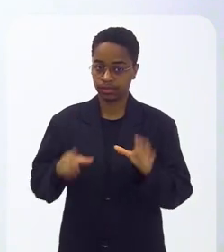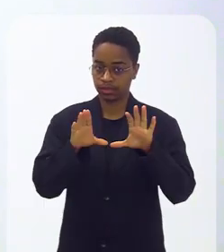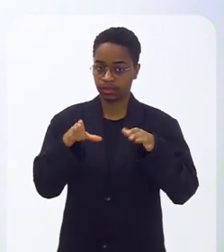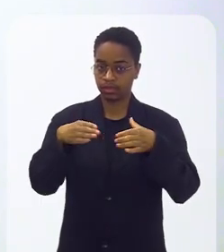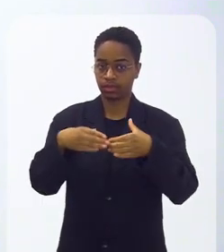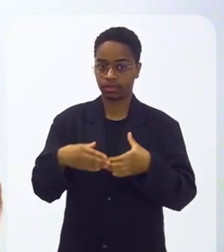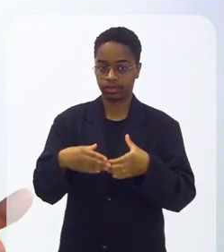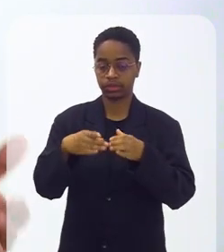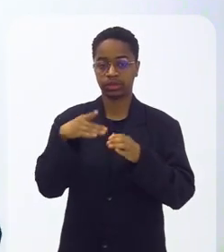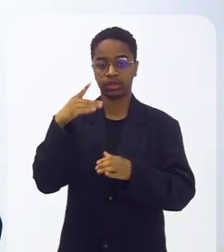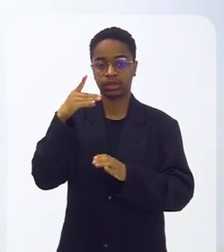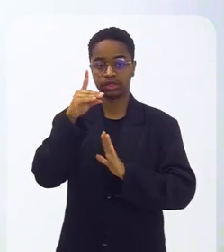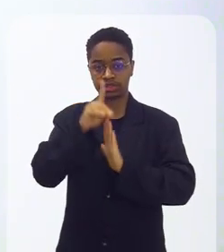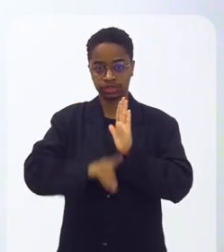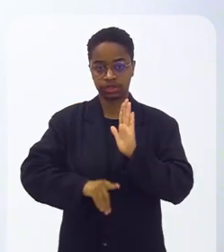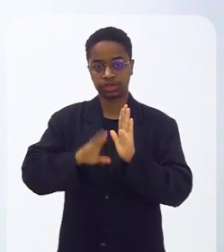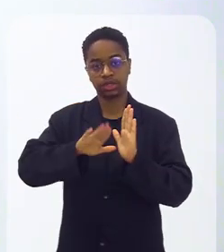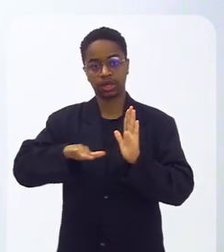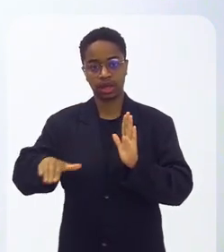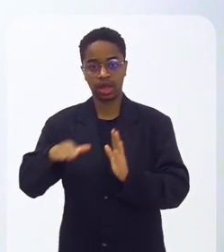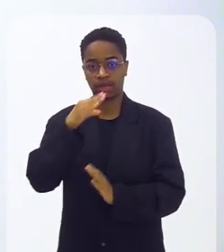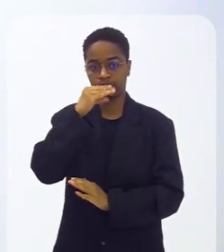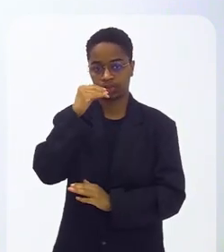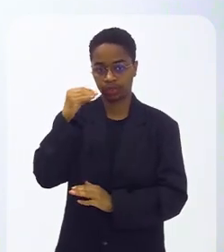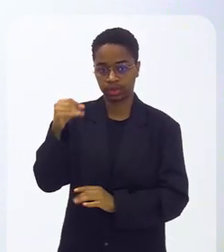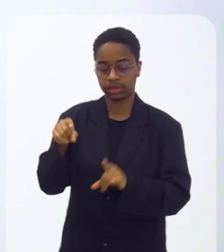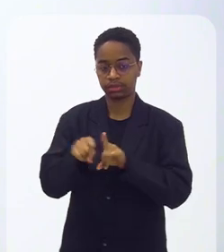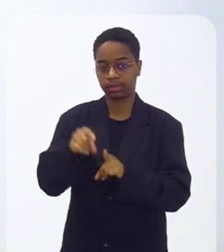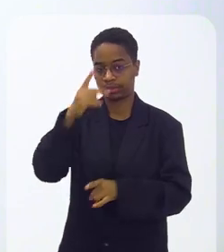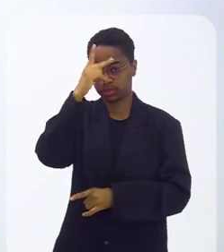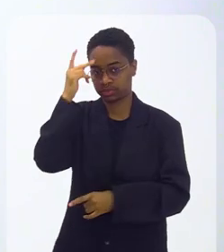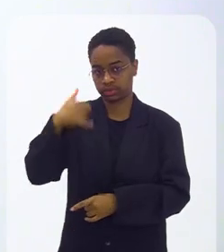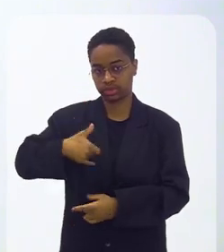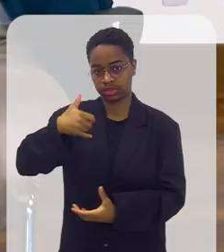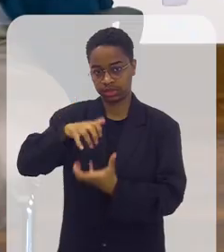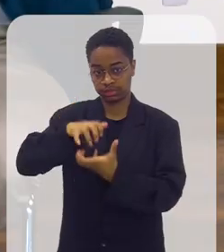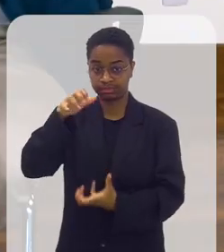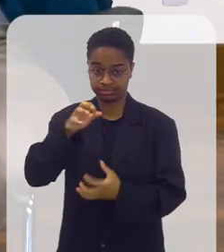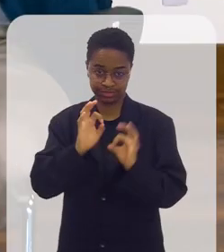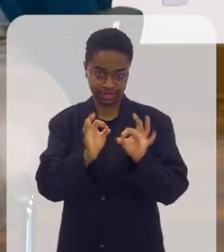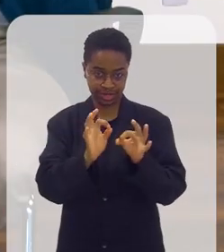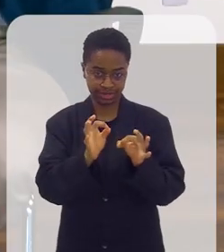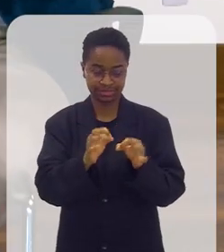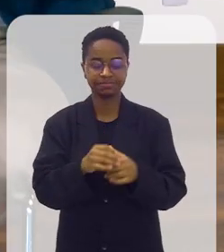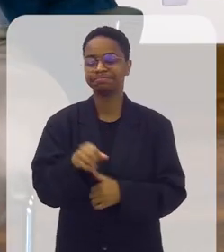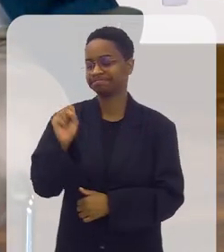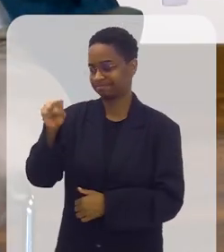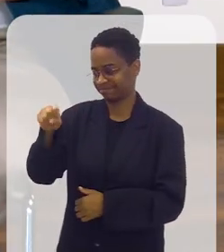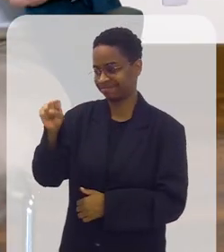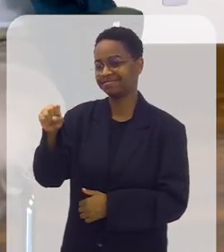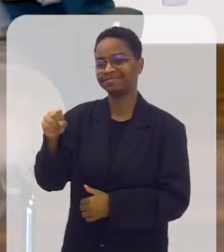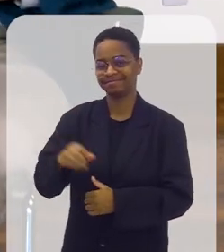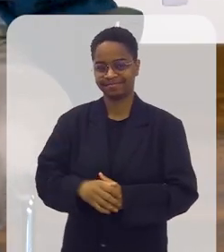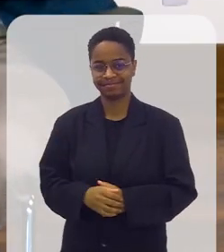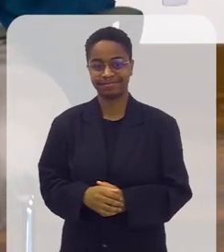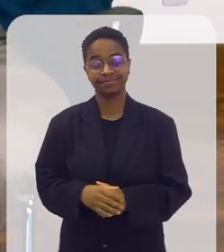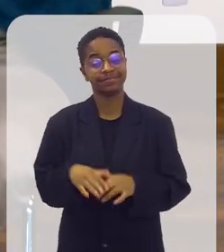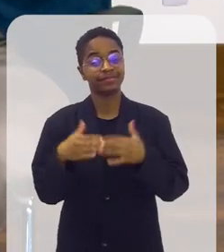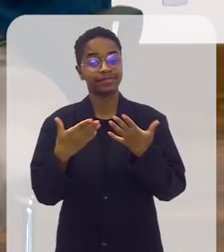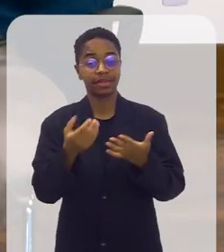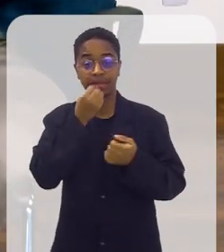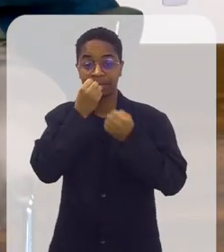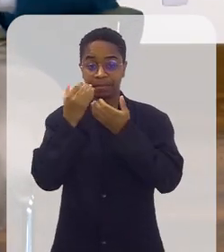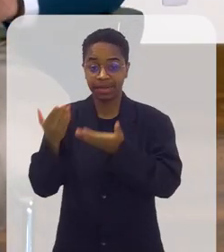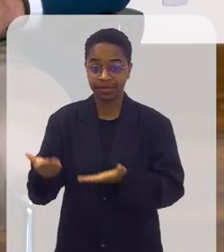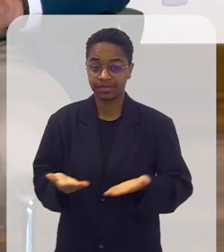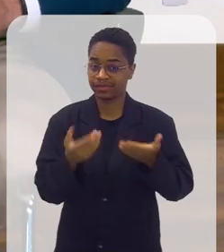da Comissão dos Direitos da Criança, do Adolescente e da Pessoa Idosa. Podemos assim falar, né, deputada? Exatamente. Pois bem, deputada, seja